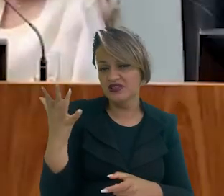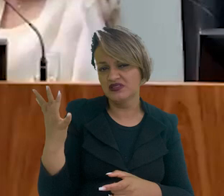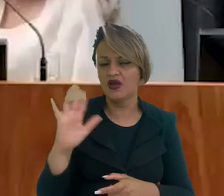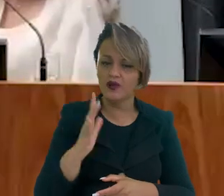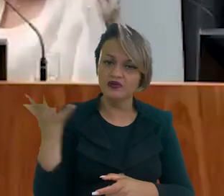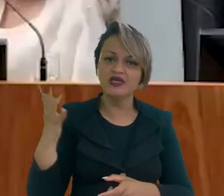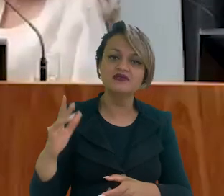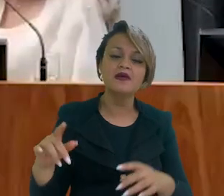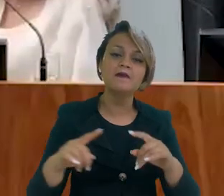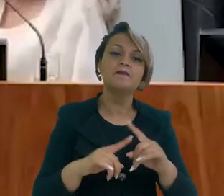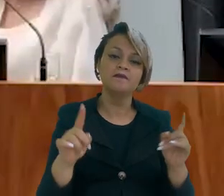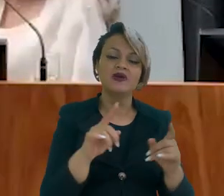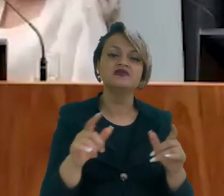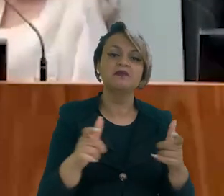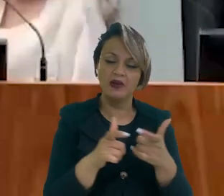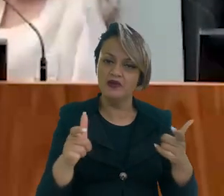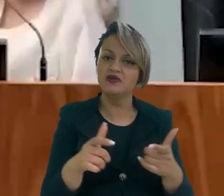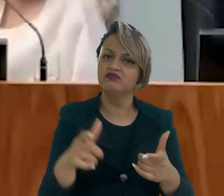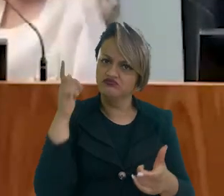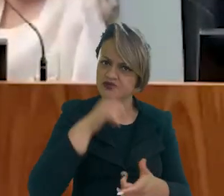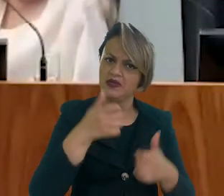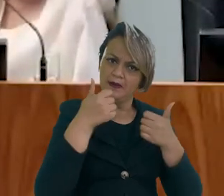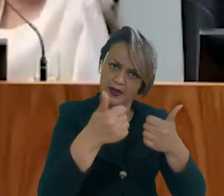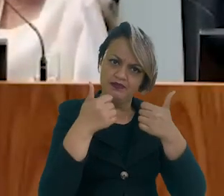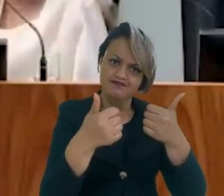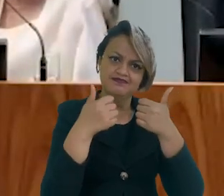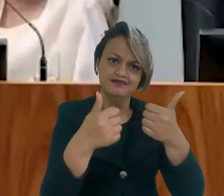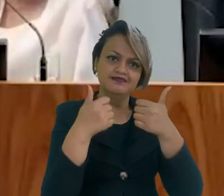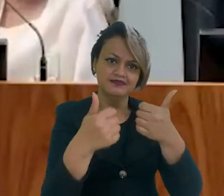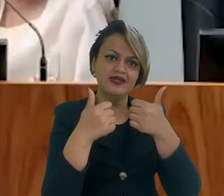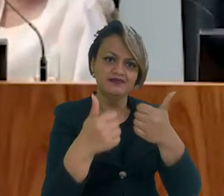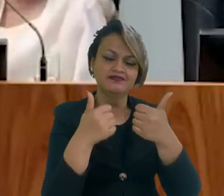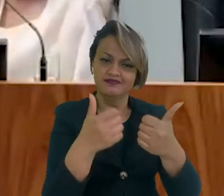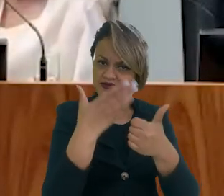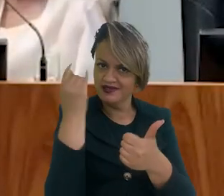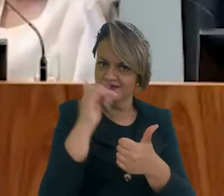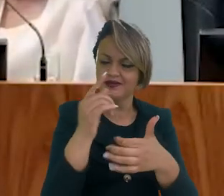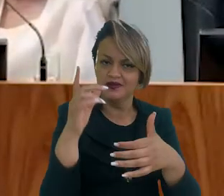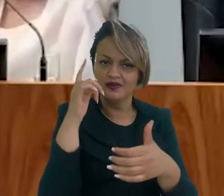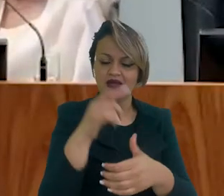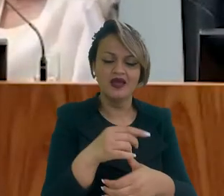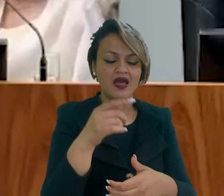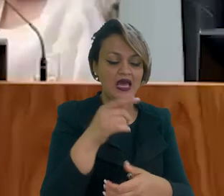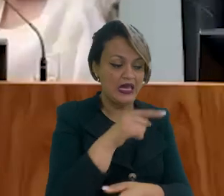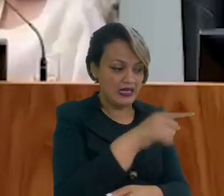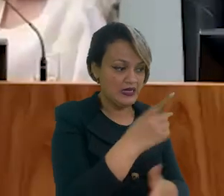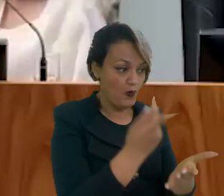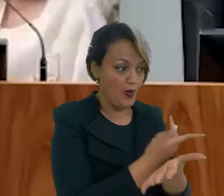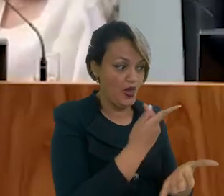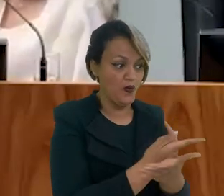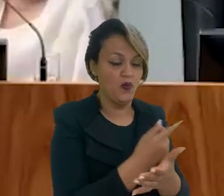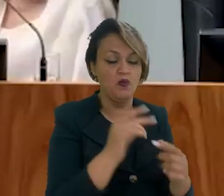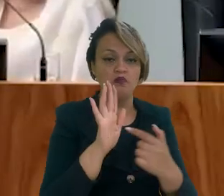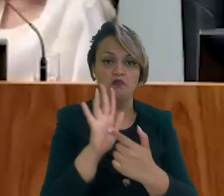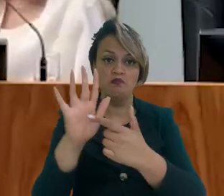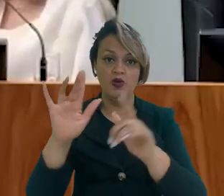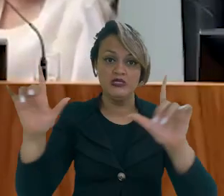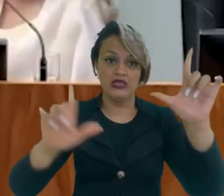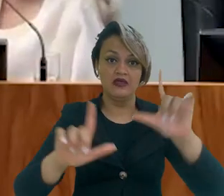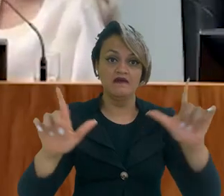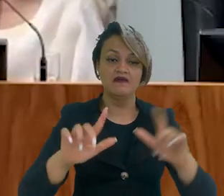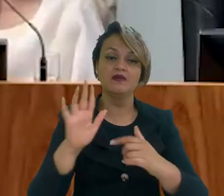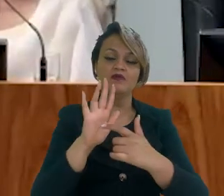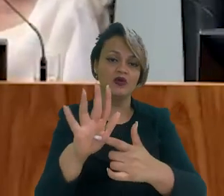país gigantesco ele funciona também temos erros temos erros mas em grande parte ele funciona a gente não pode